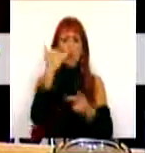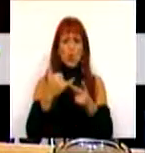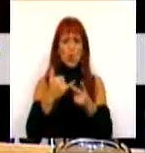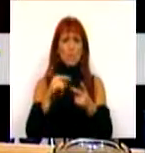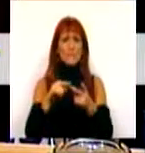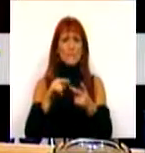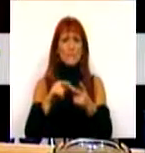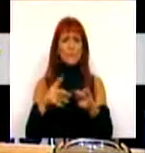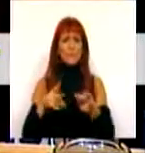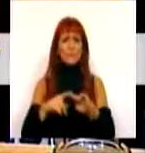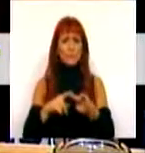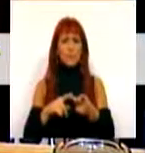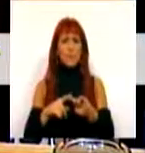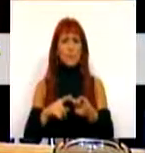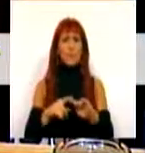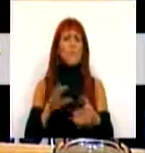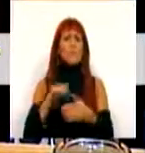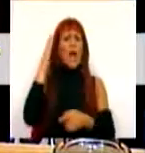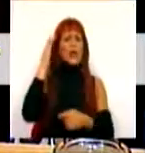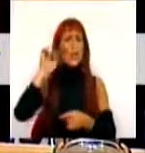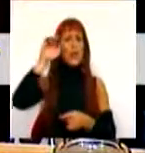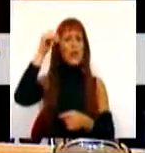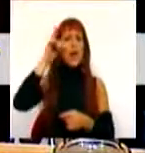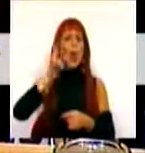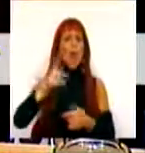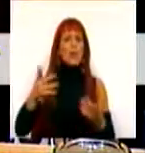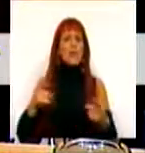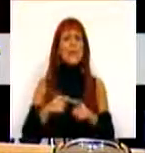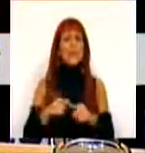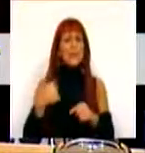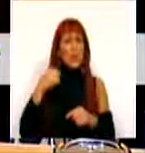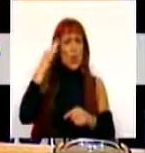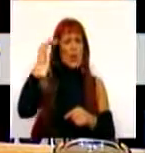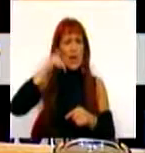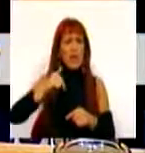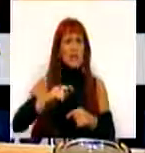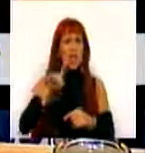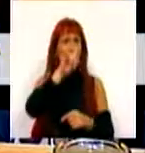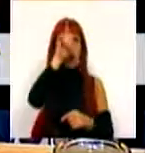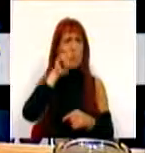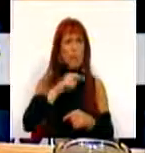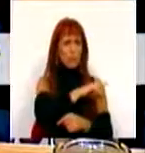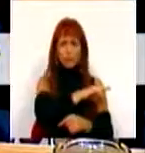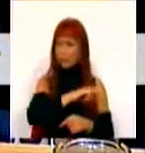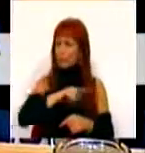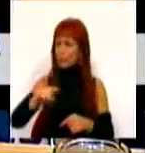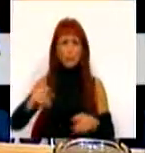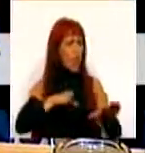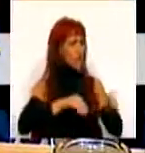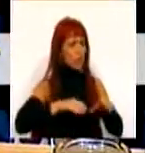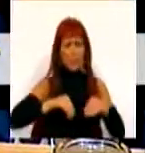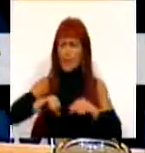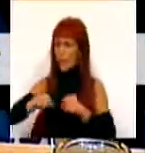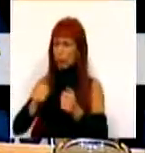aspecto que se considerou prioritário, e creio que aqui era uma questão transversalmente assumida